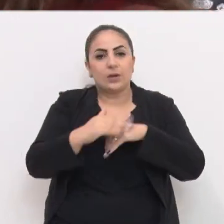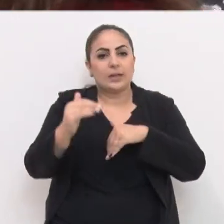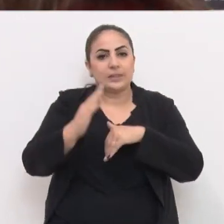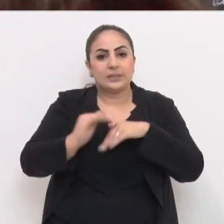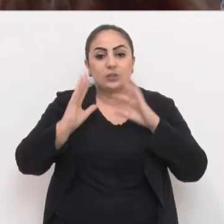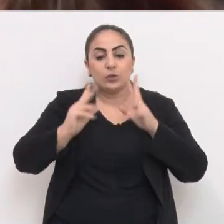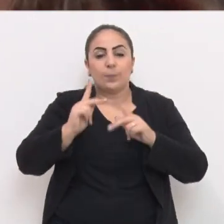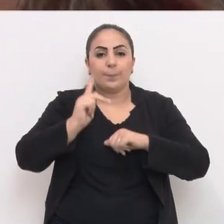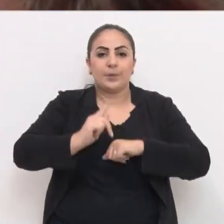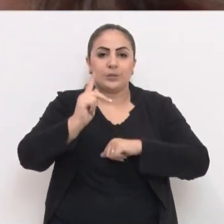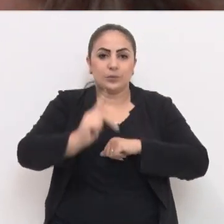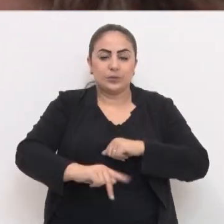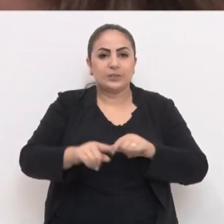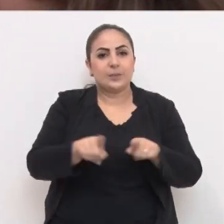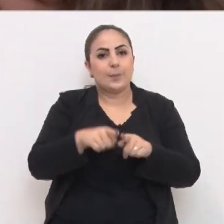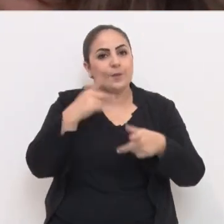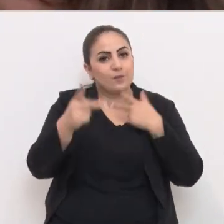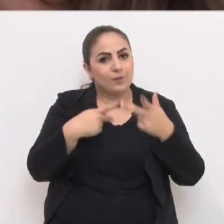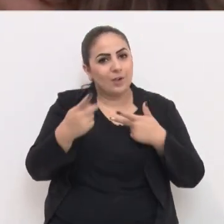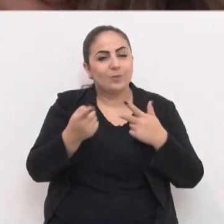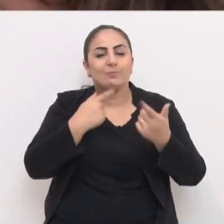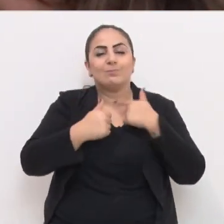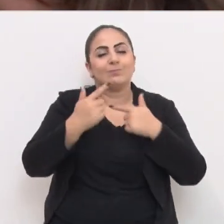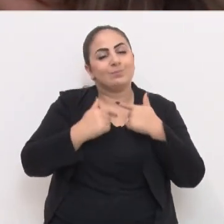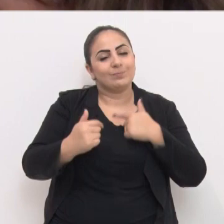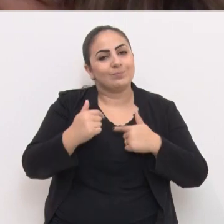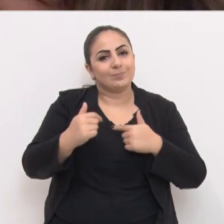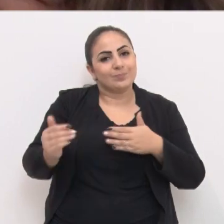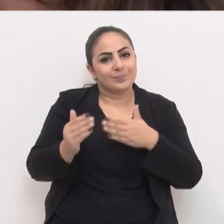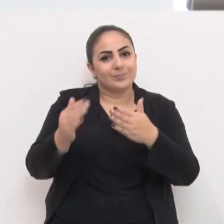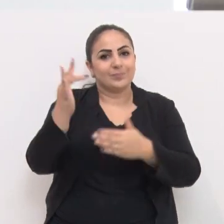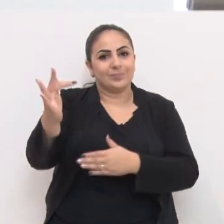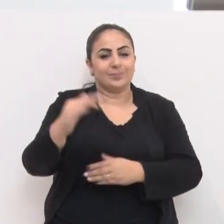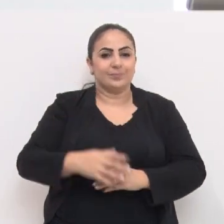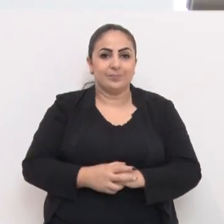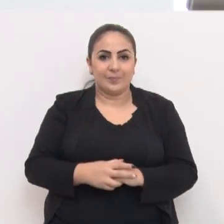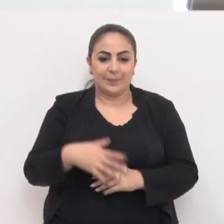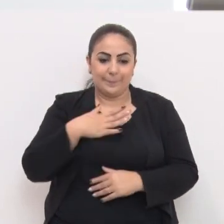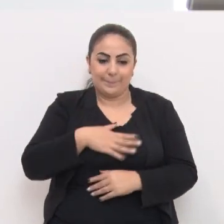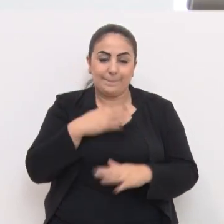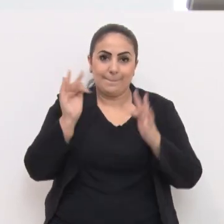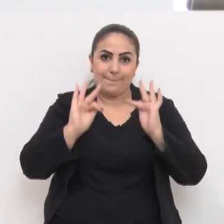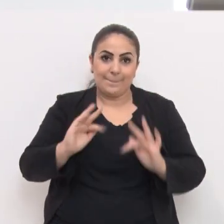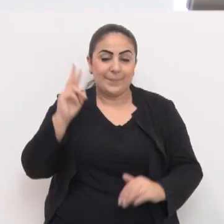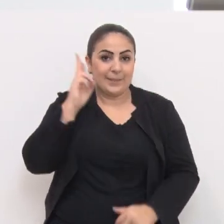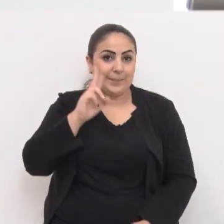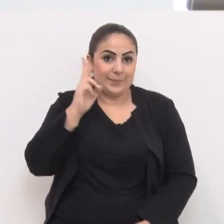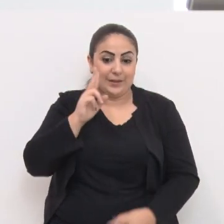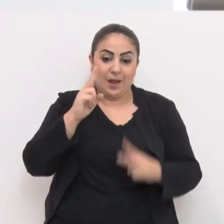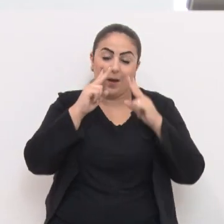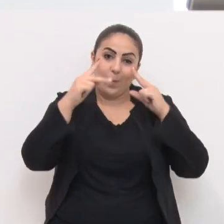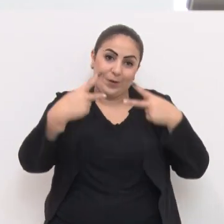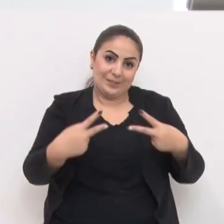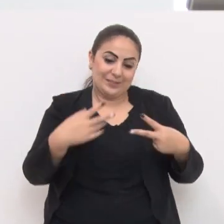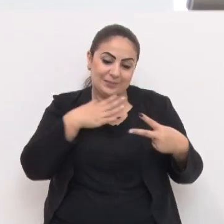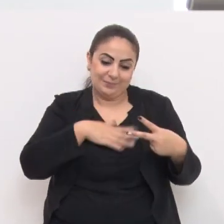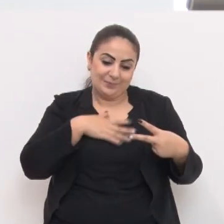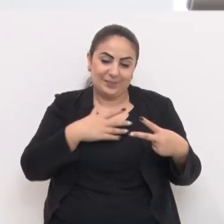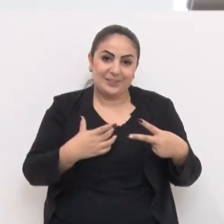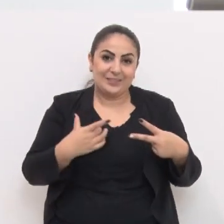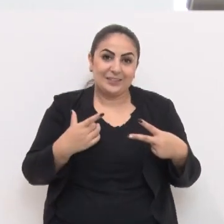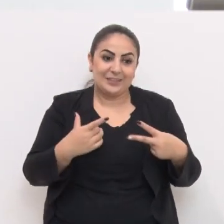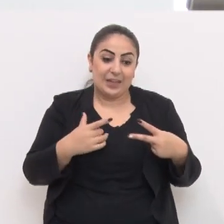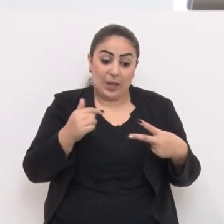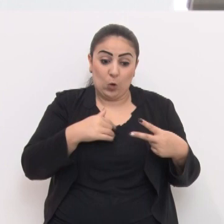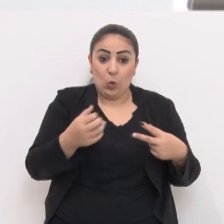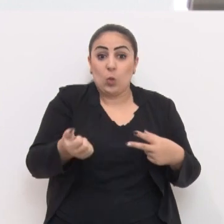dos passofundenses e comentou os desejos para a carreira. Muito feliz, né, em ser lembrado, sair daqui muito